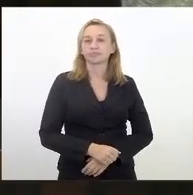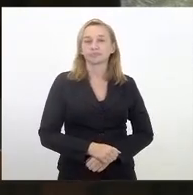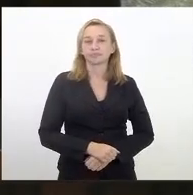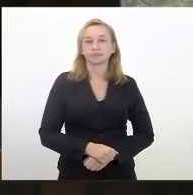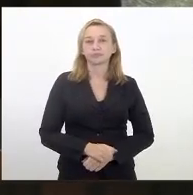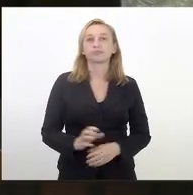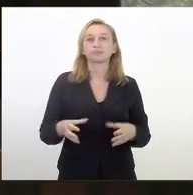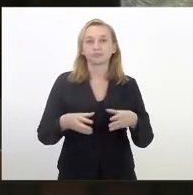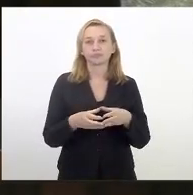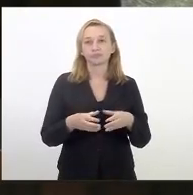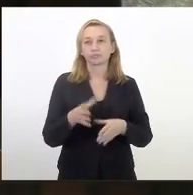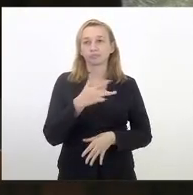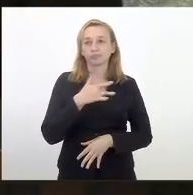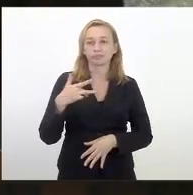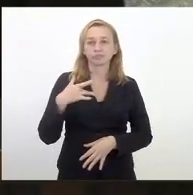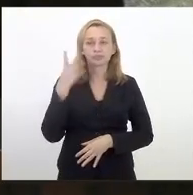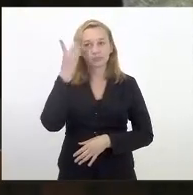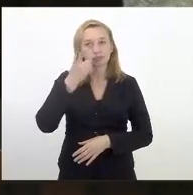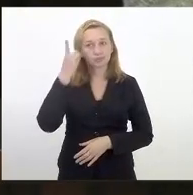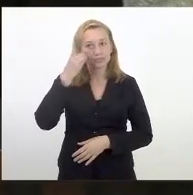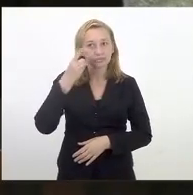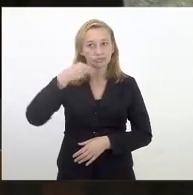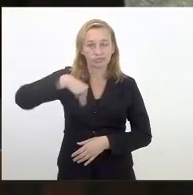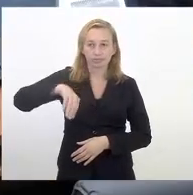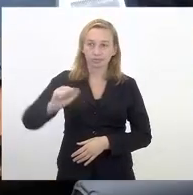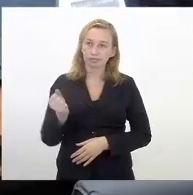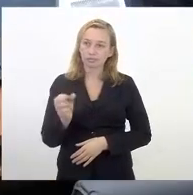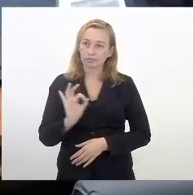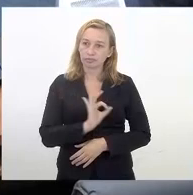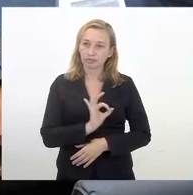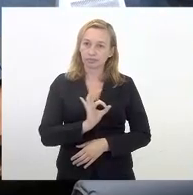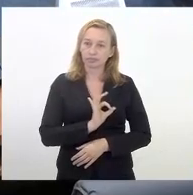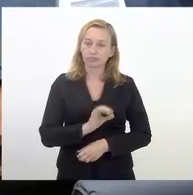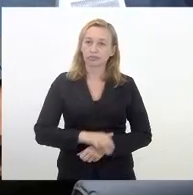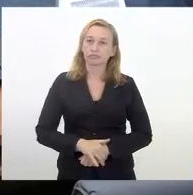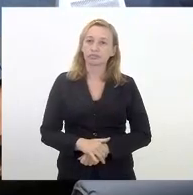pela comissão de saúde a nobre deputada Martha Rocha